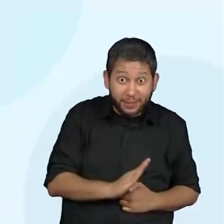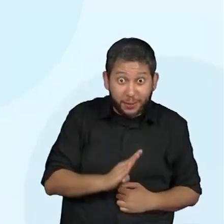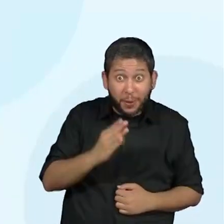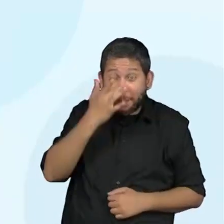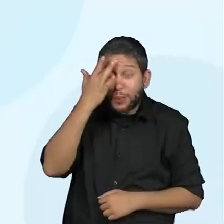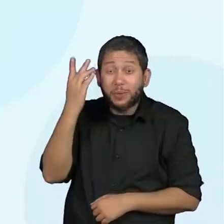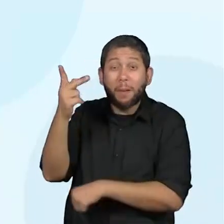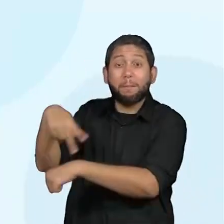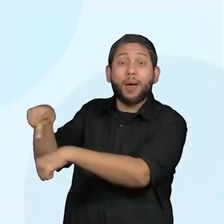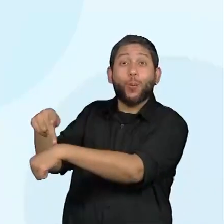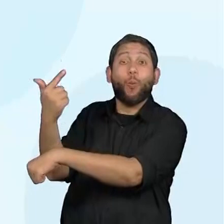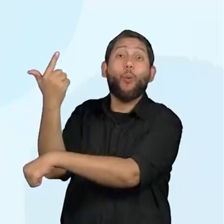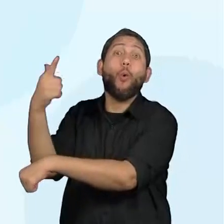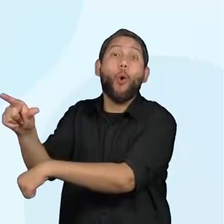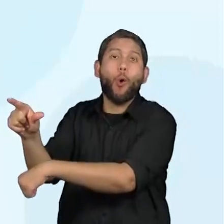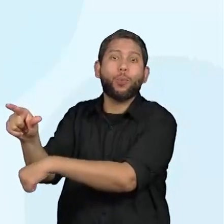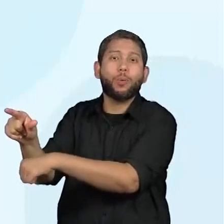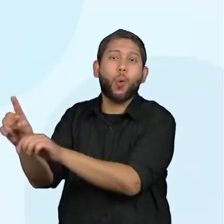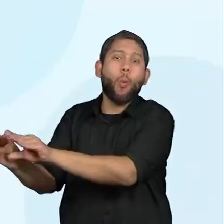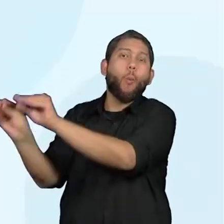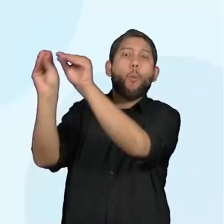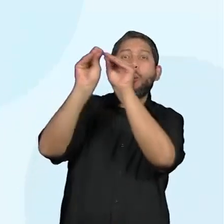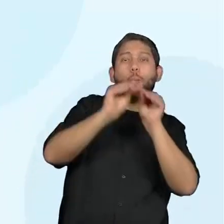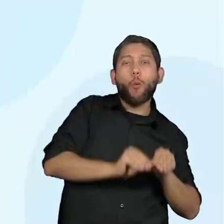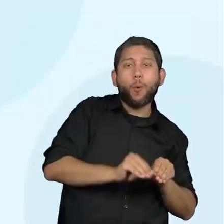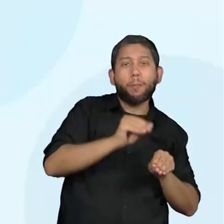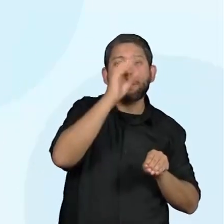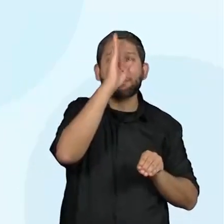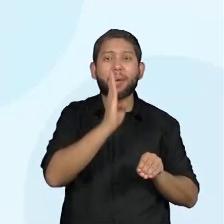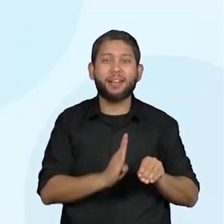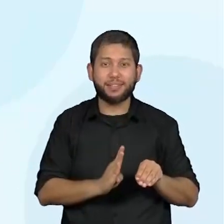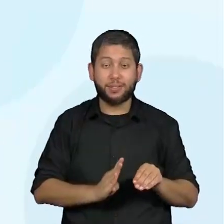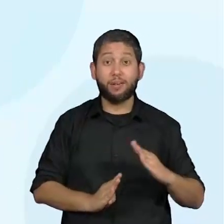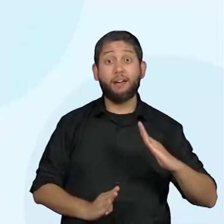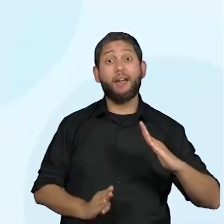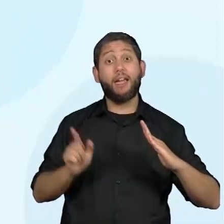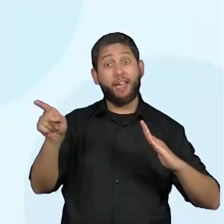que está vindo para cá, trazendo sua cultura para cá e